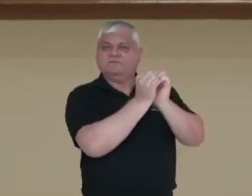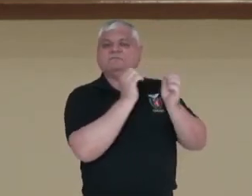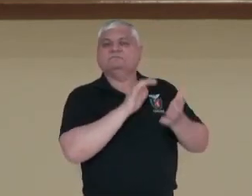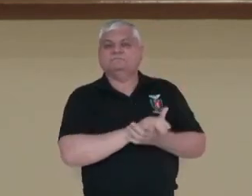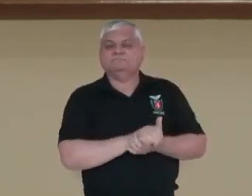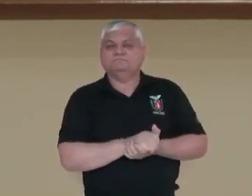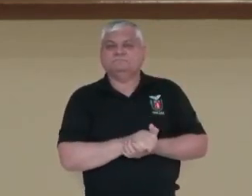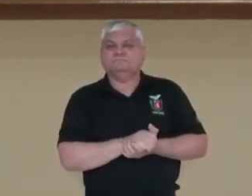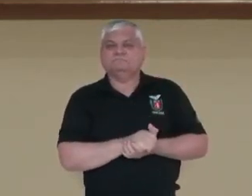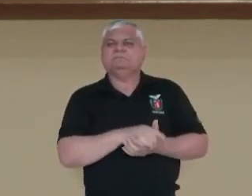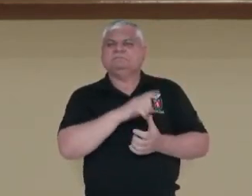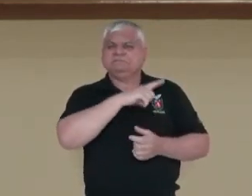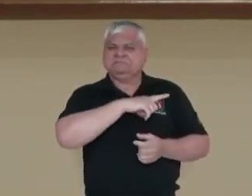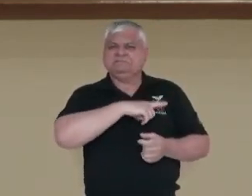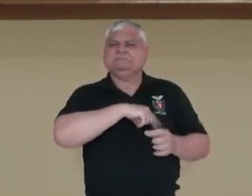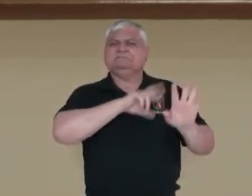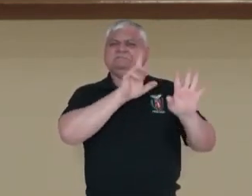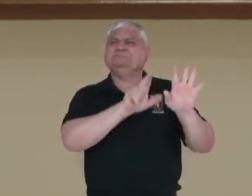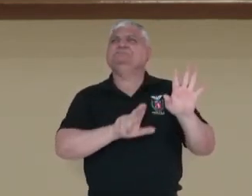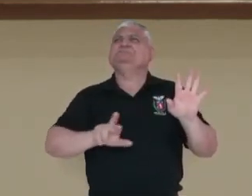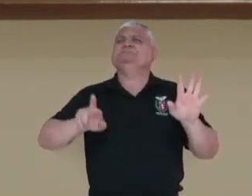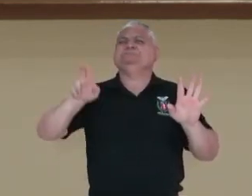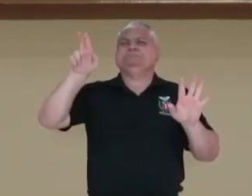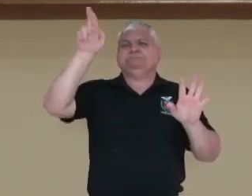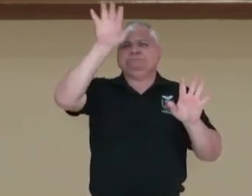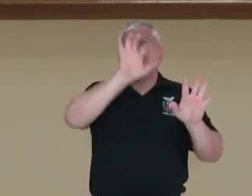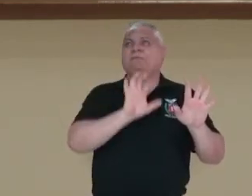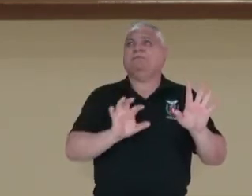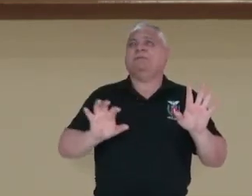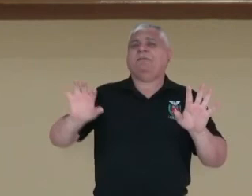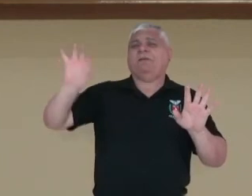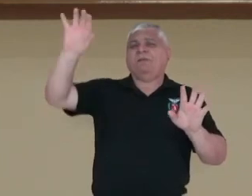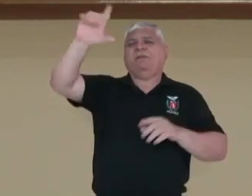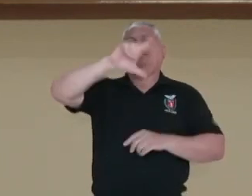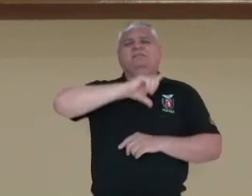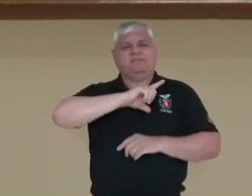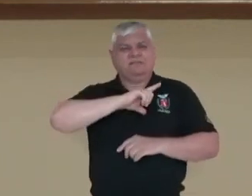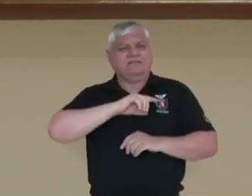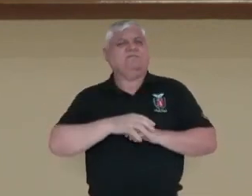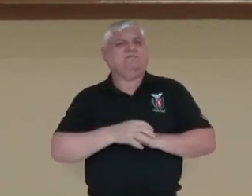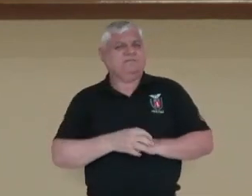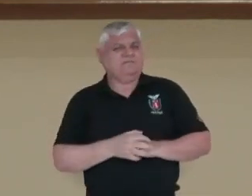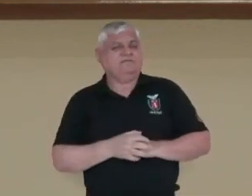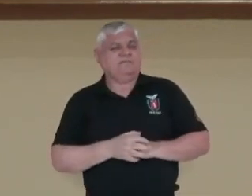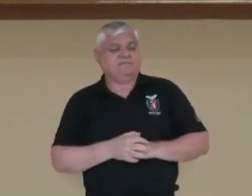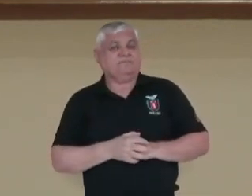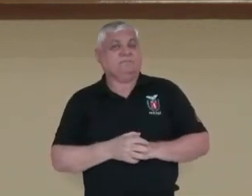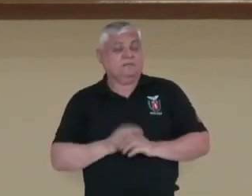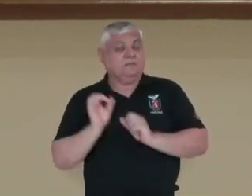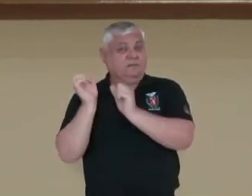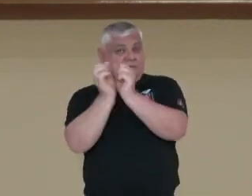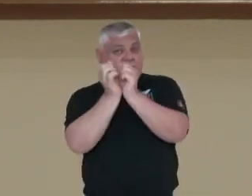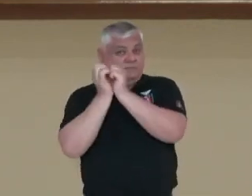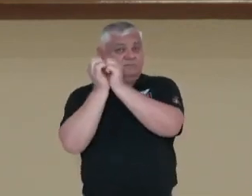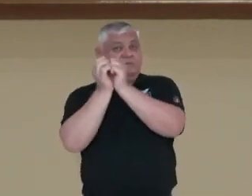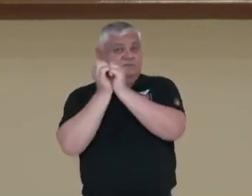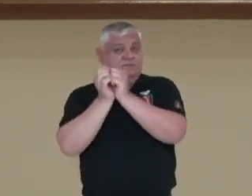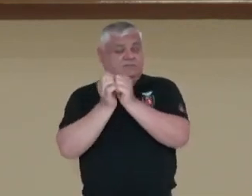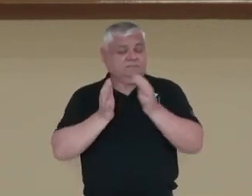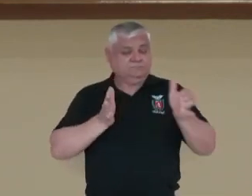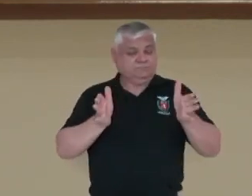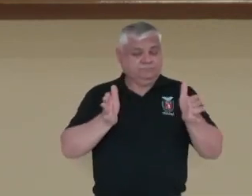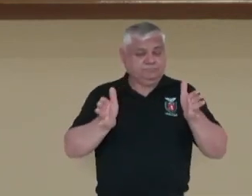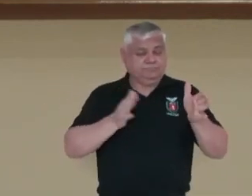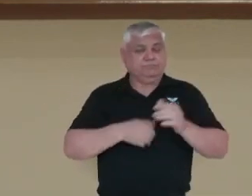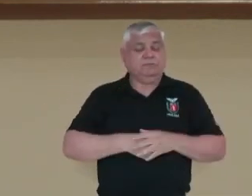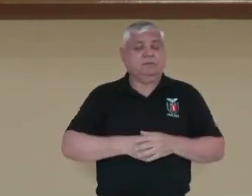E tivemos vários quilombos no período da escravidão. Vamos lembrar que a escravidão no Brasil durou mais